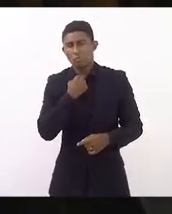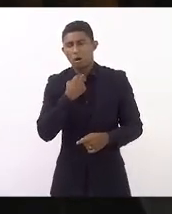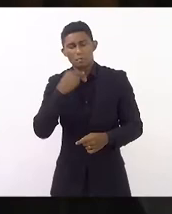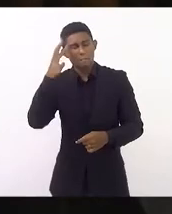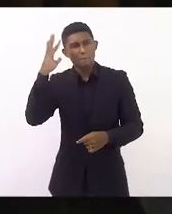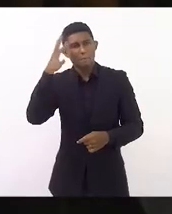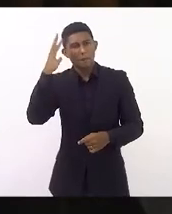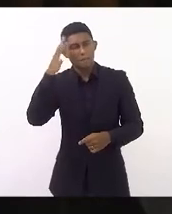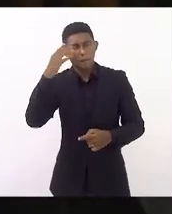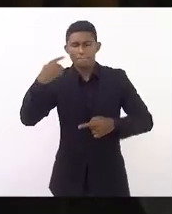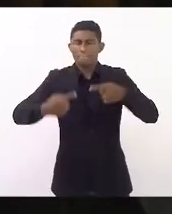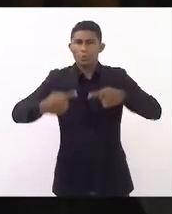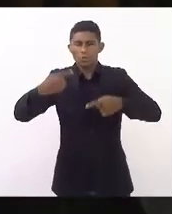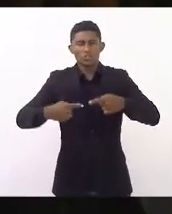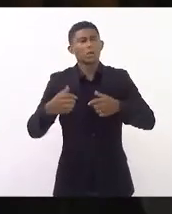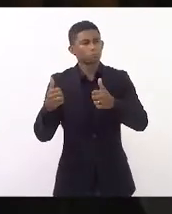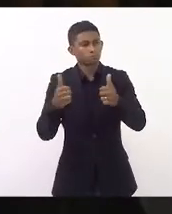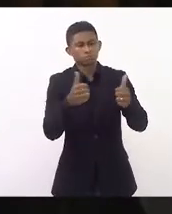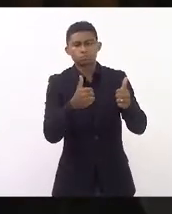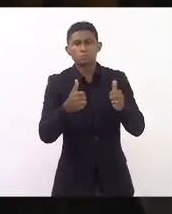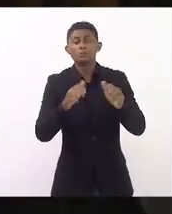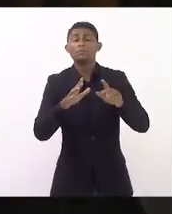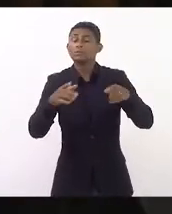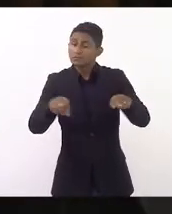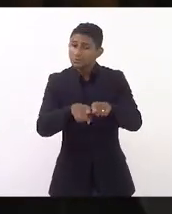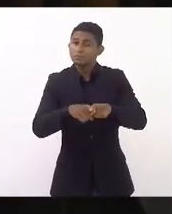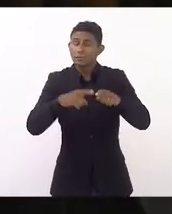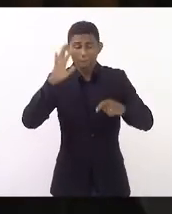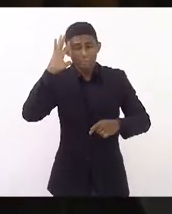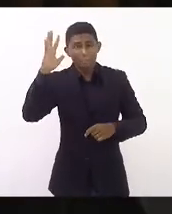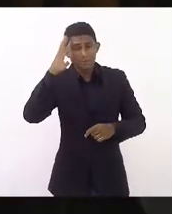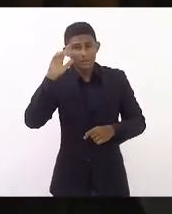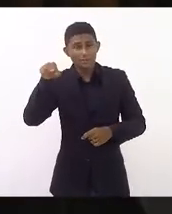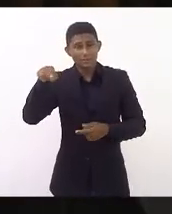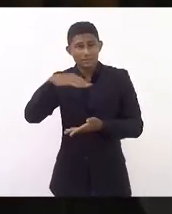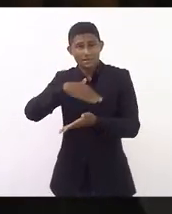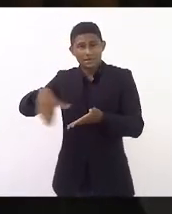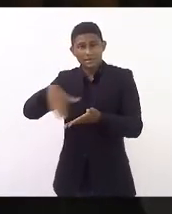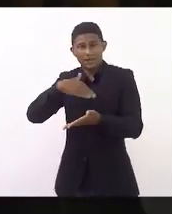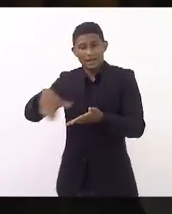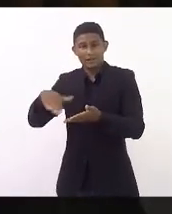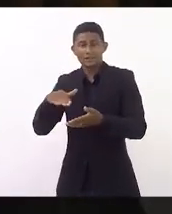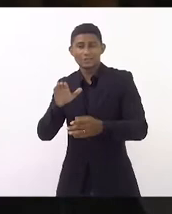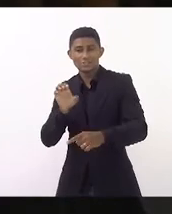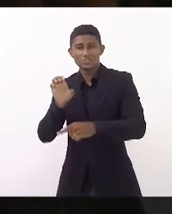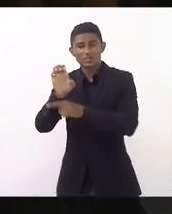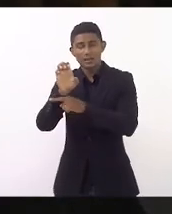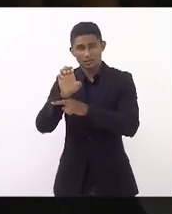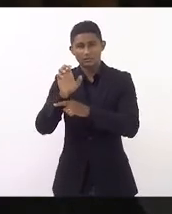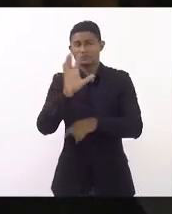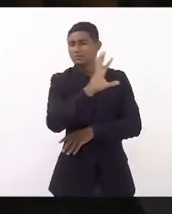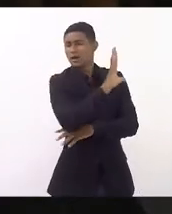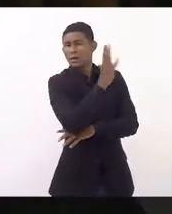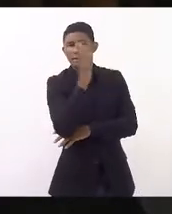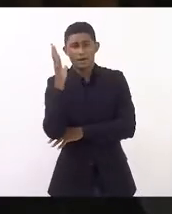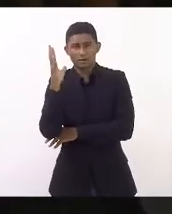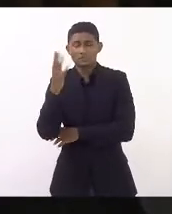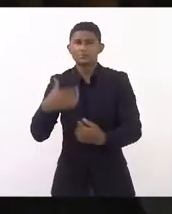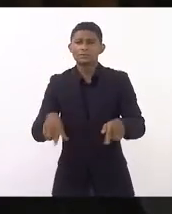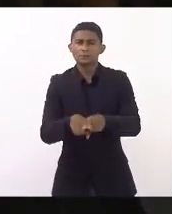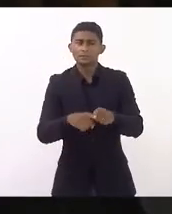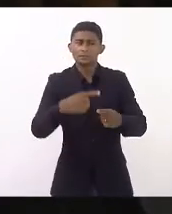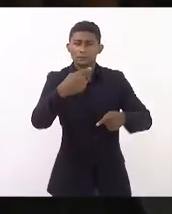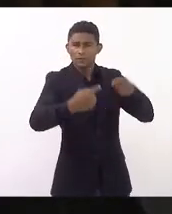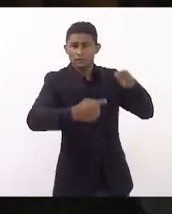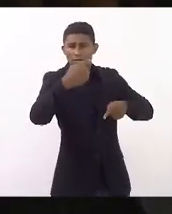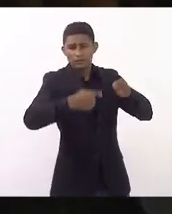interface ambiental que ela tem, sem pensar a participação da Secretaria Estadual de Ambiente. E não dá para pensar que uma política como essa, ela